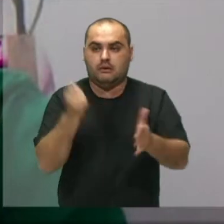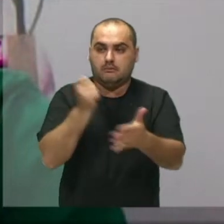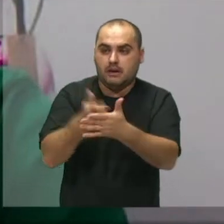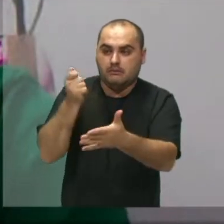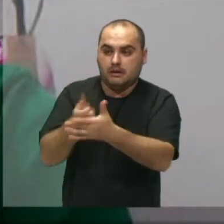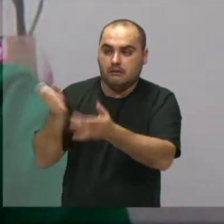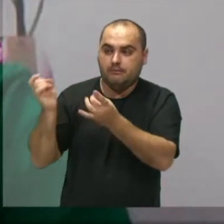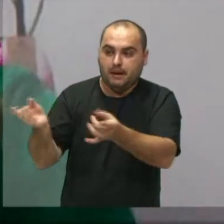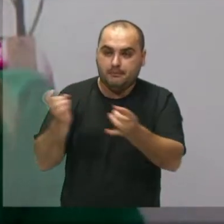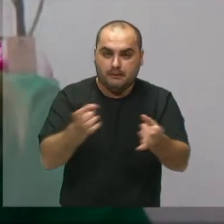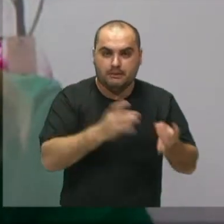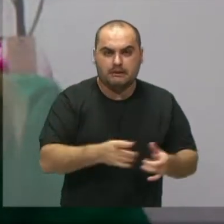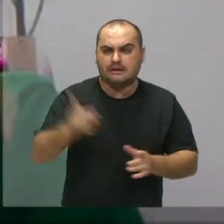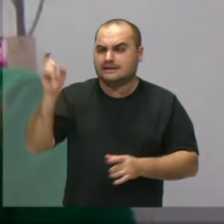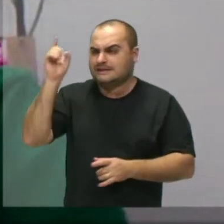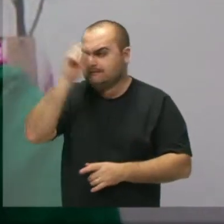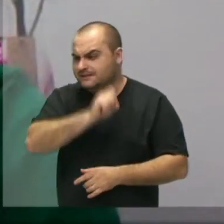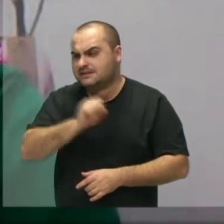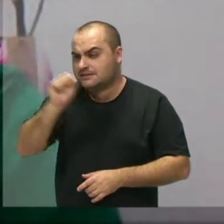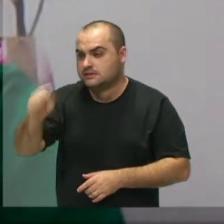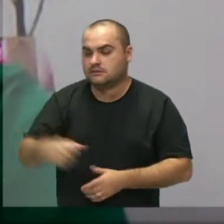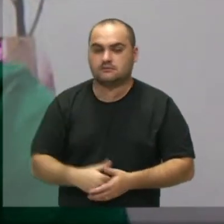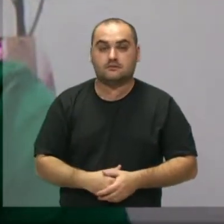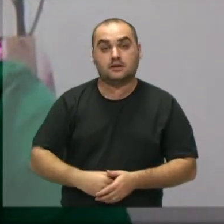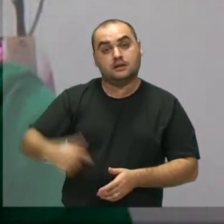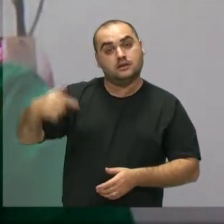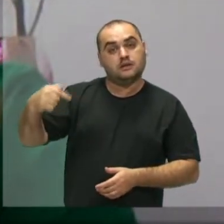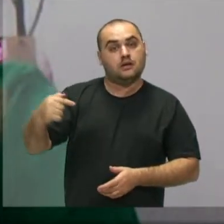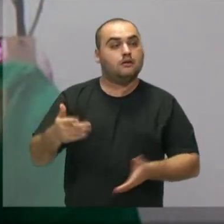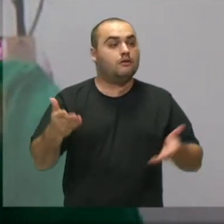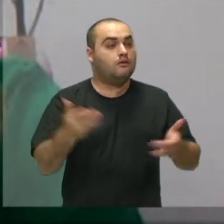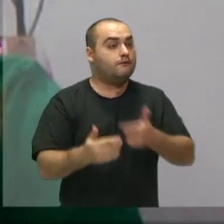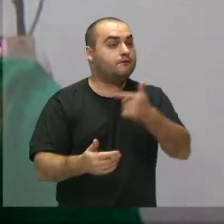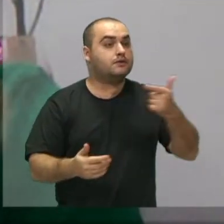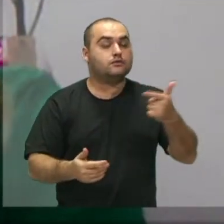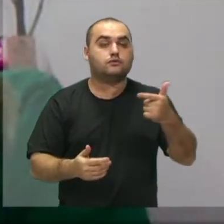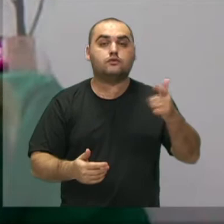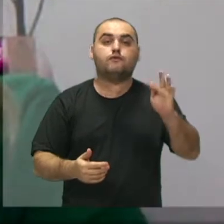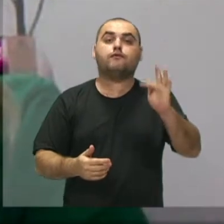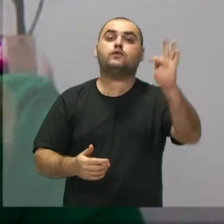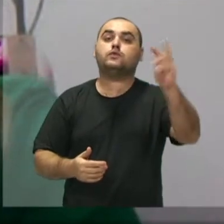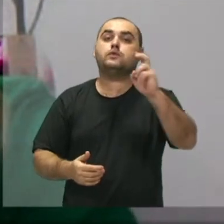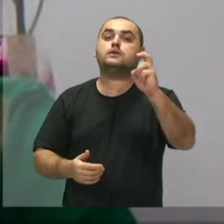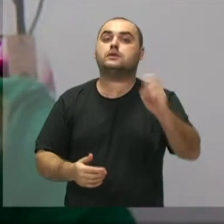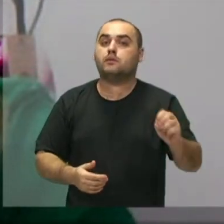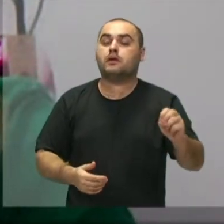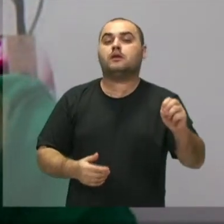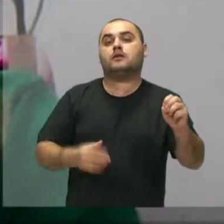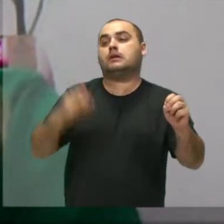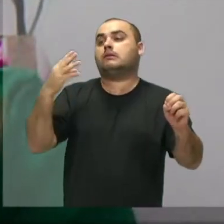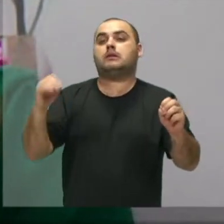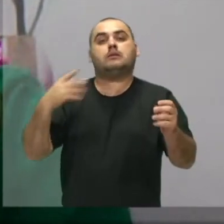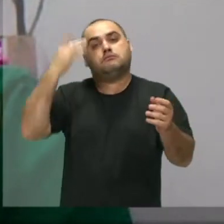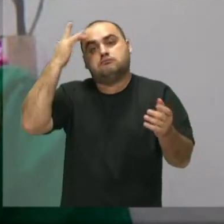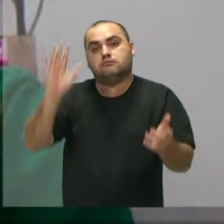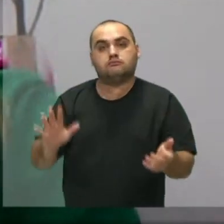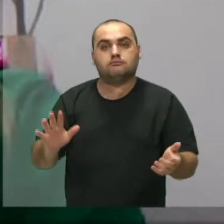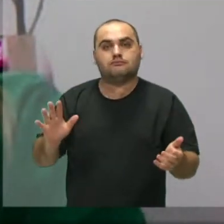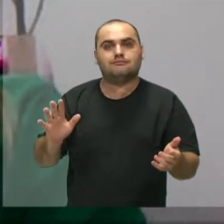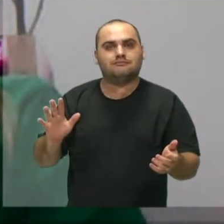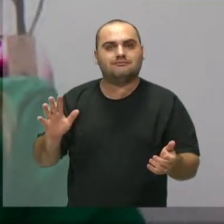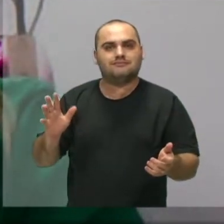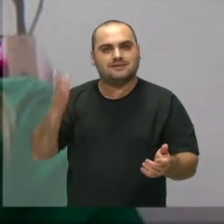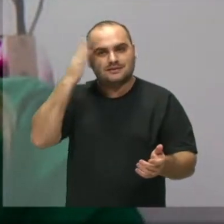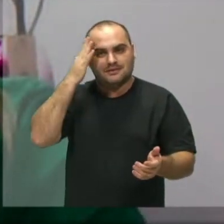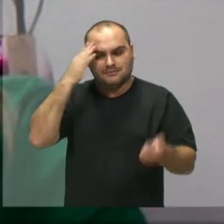impossível. Tinha 7, hoje tem 22 e vai poder ter 30, vai poder ter 50, quantas for necessário para a gente abraçar o maior